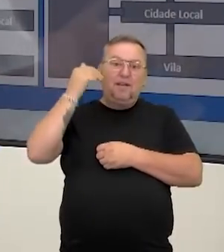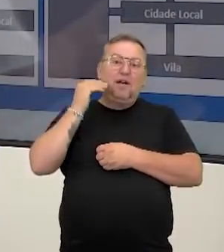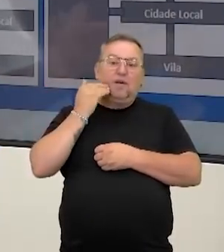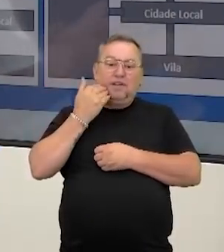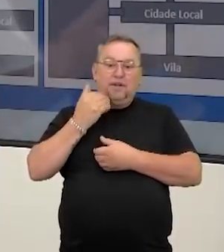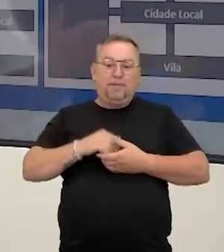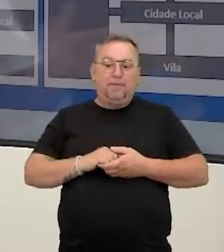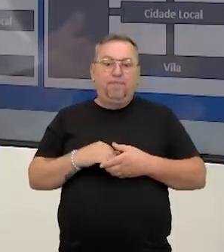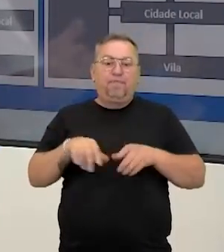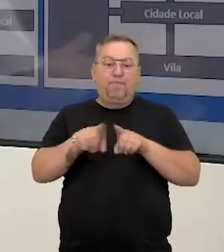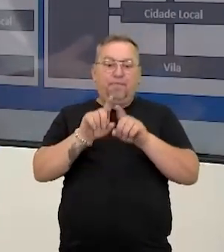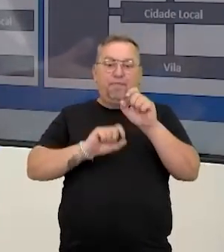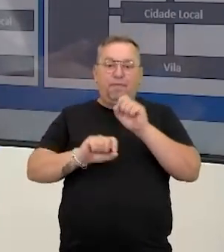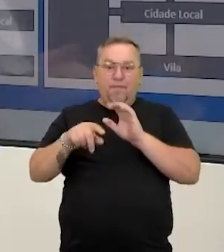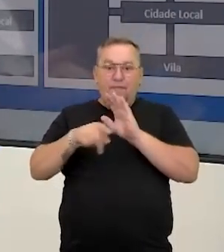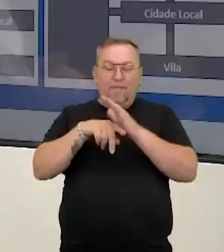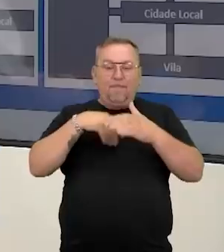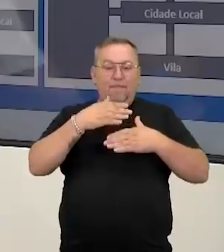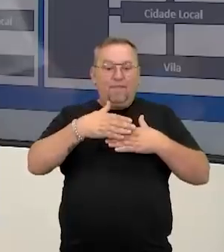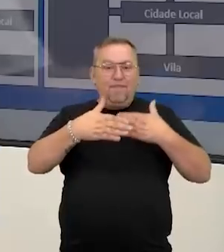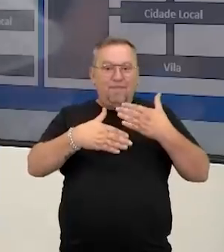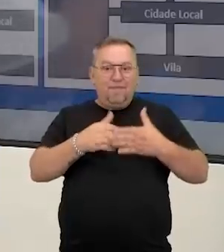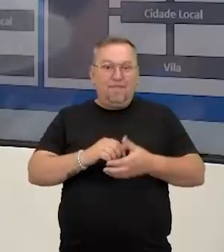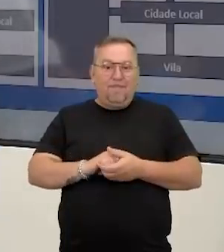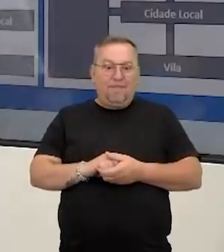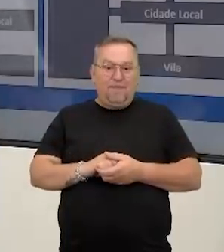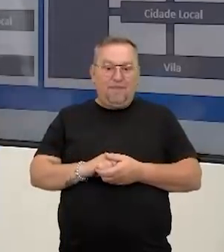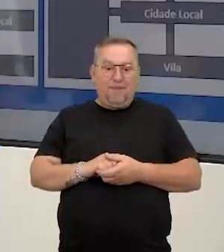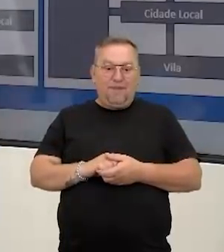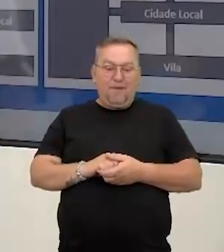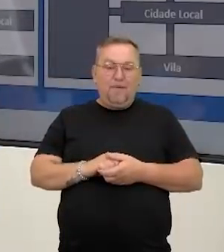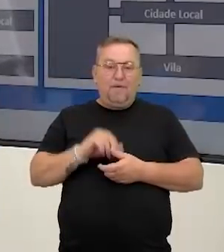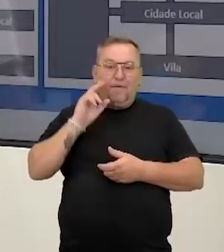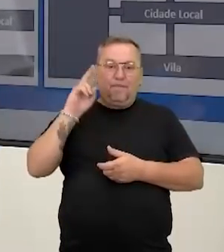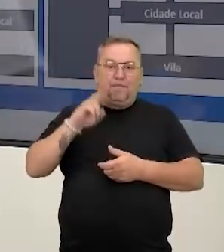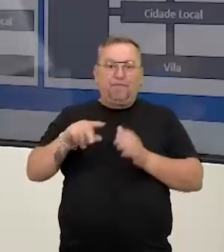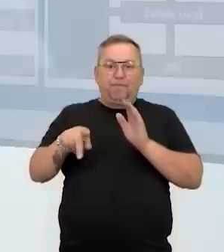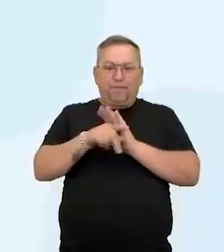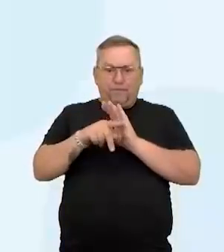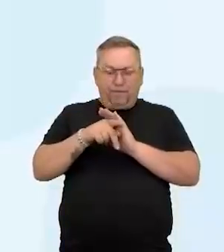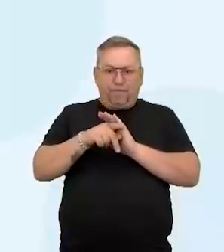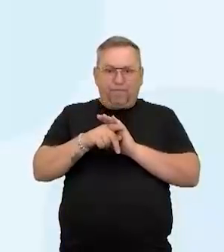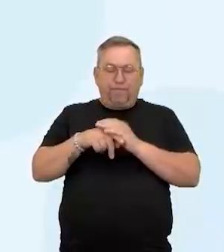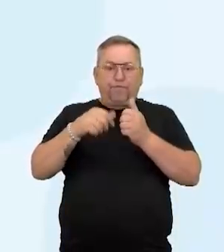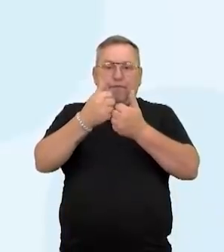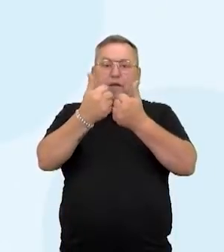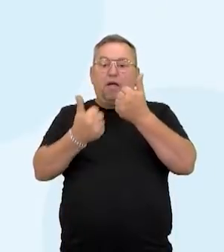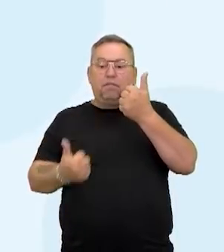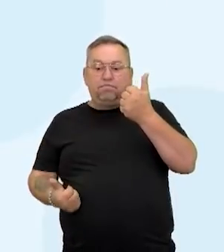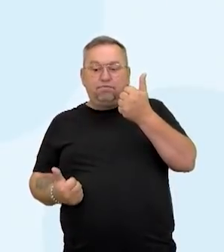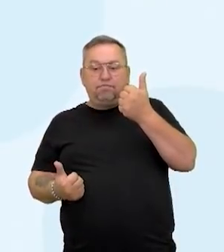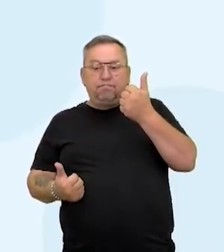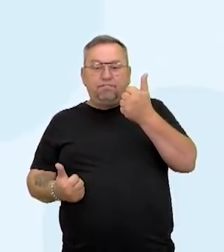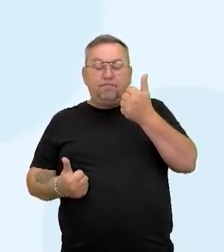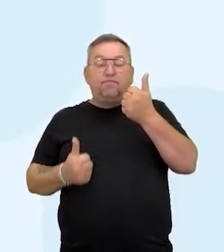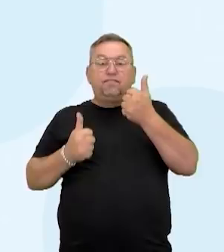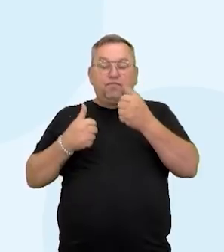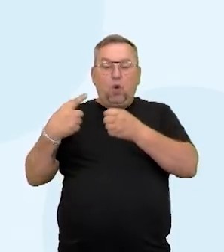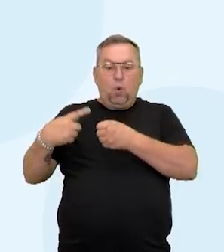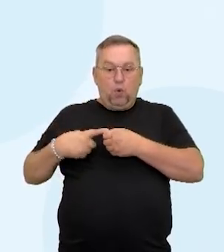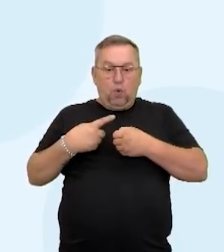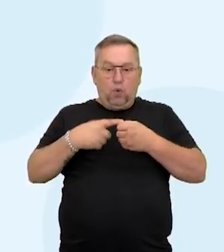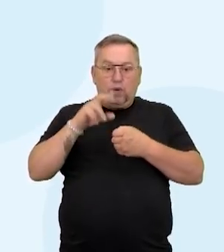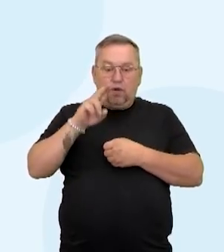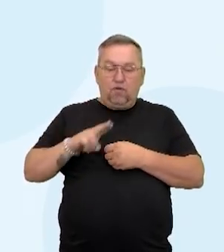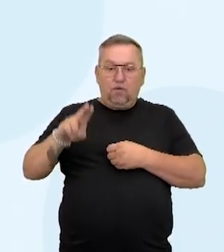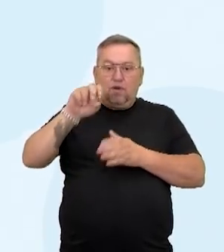faz parte da grande região de Ribeirão Preto. Tudo bem? Vamos lá para a hierarquia urbana. né, que é o que a gente usava até o